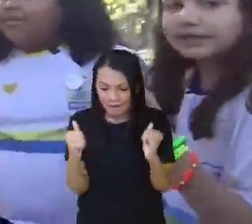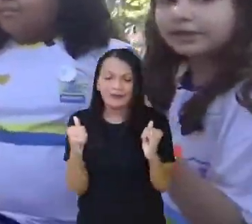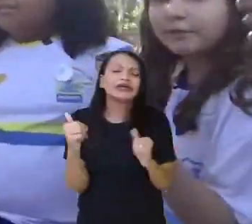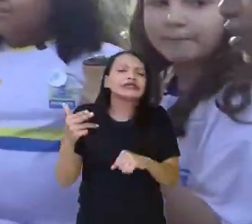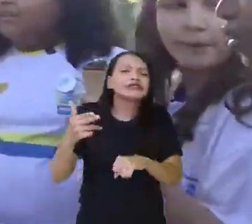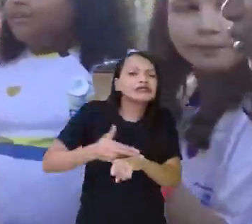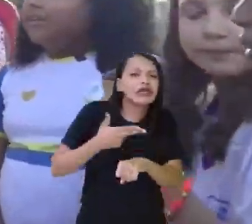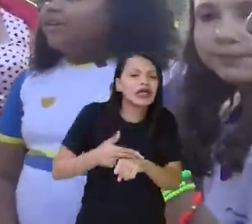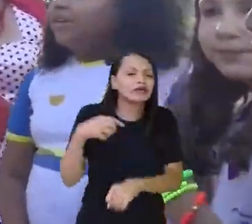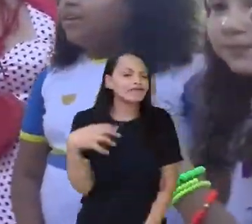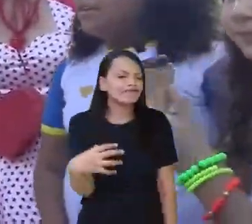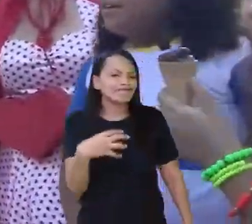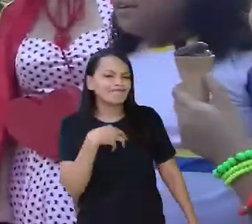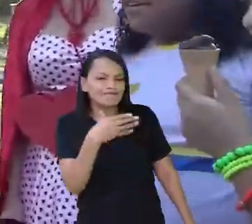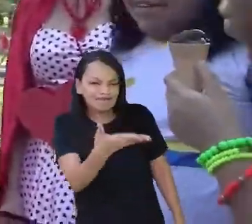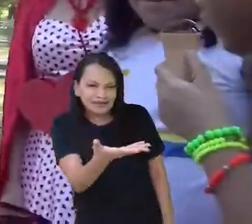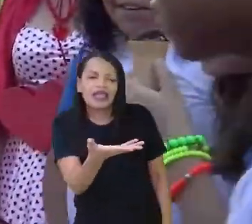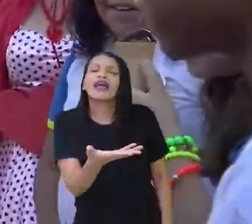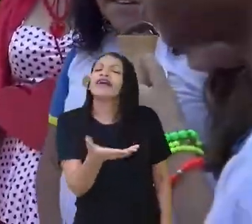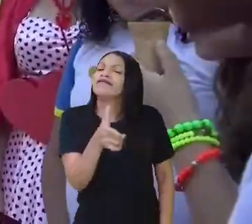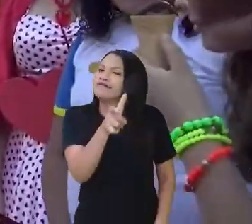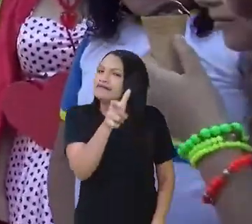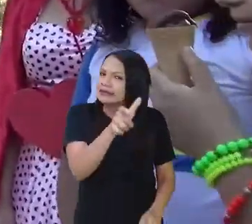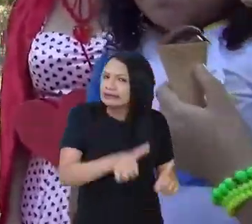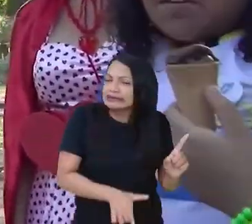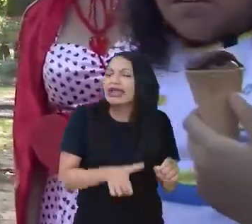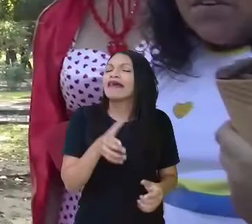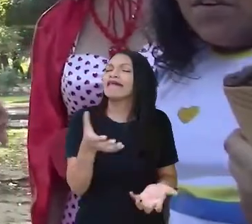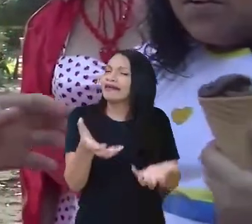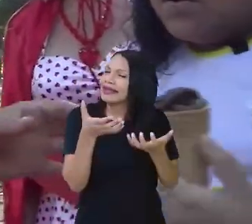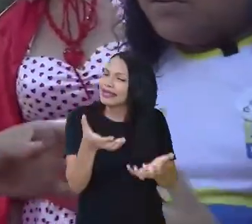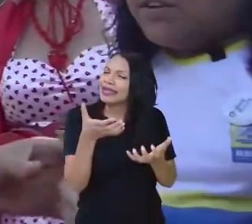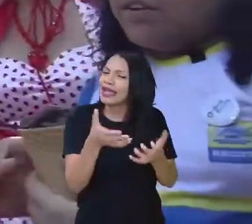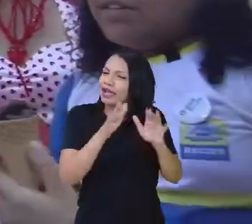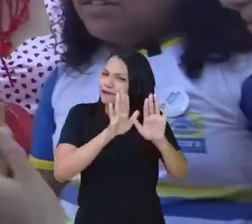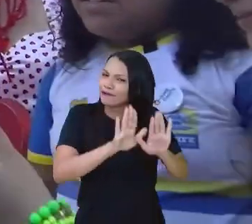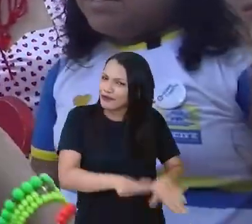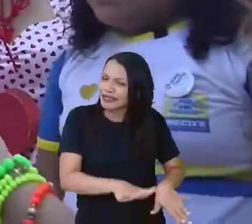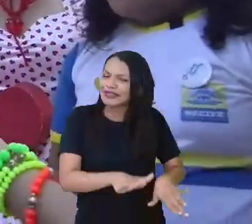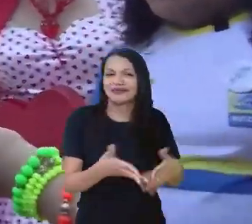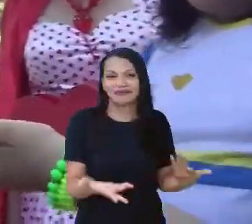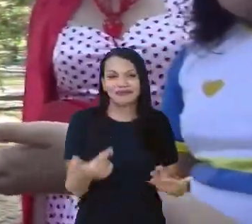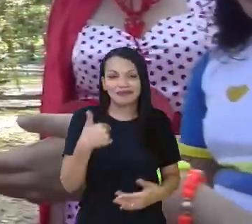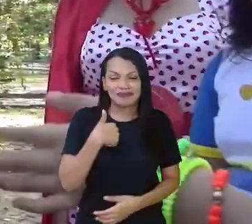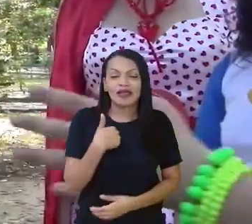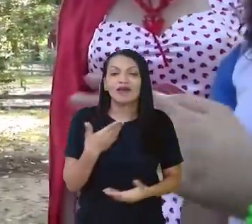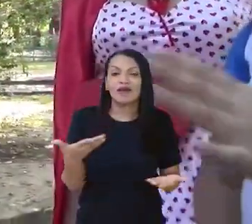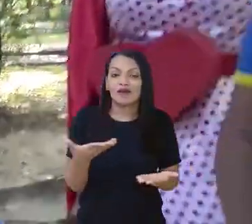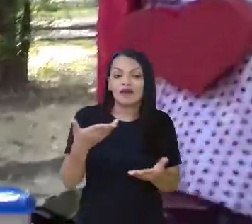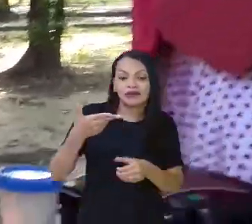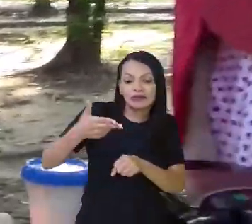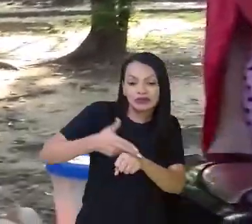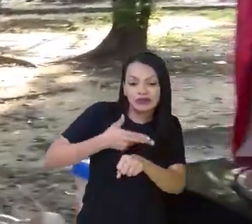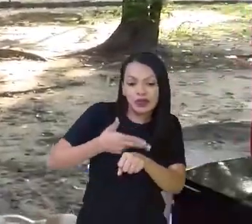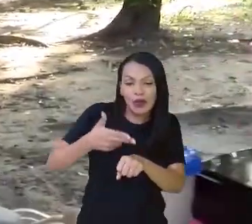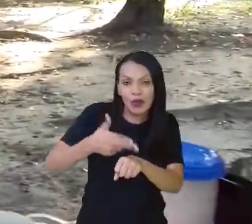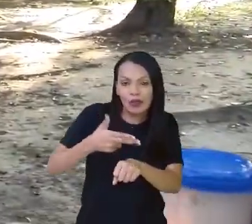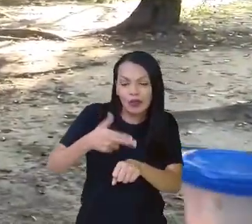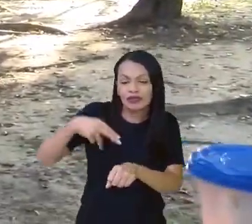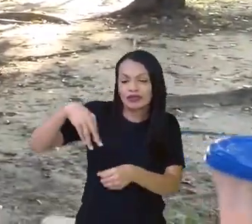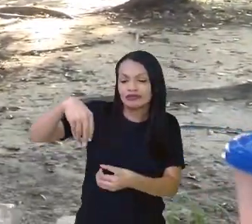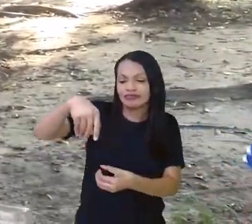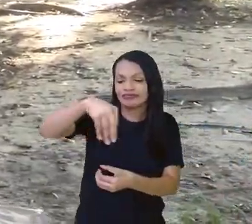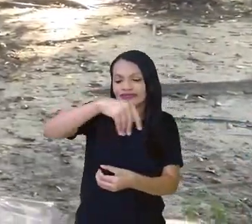Estou sentindo que Clarice já quer ficar com esse cone, hein? Vou colocar o chocolate